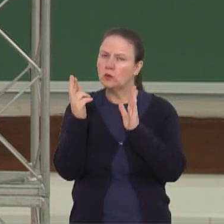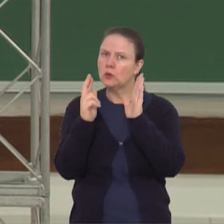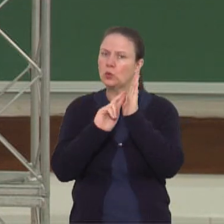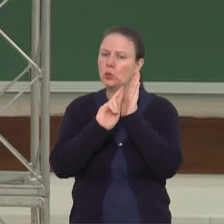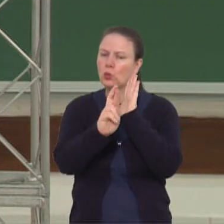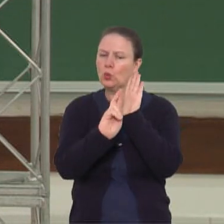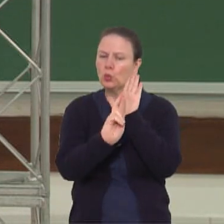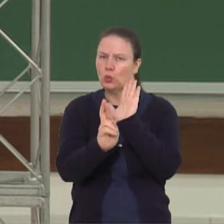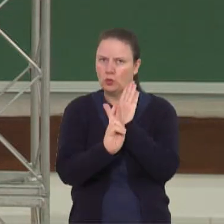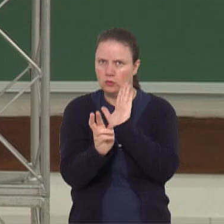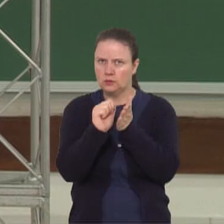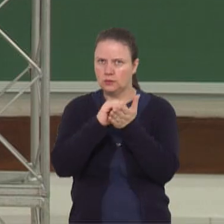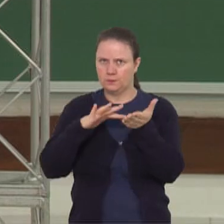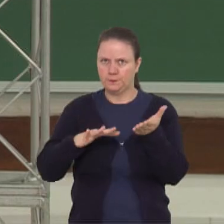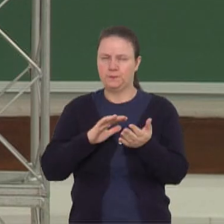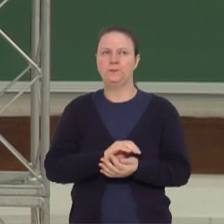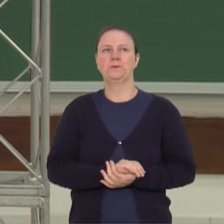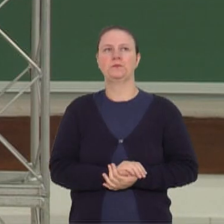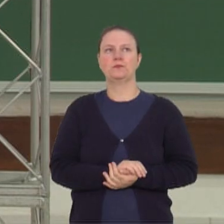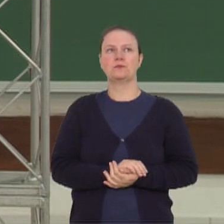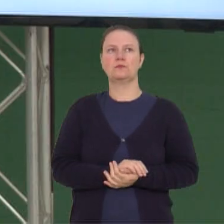os exercícios.